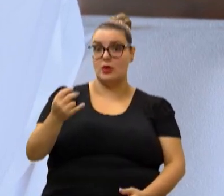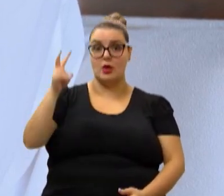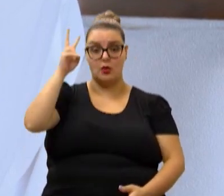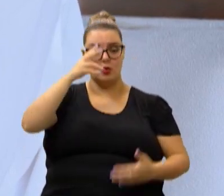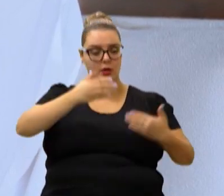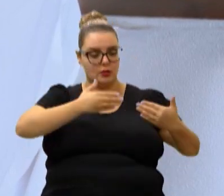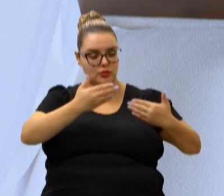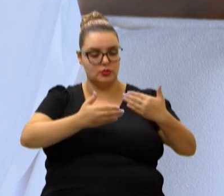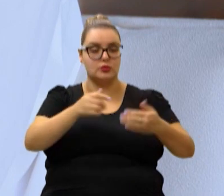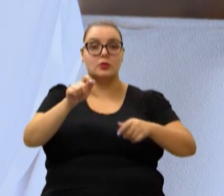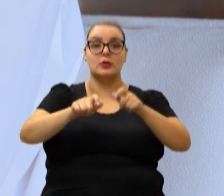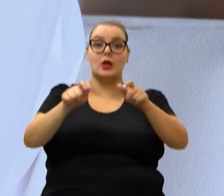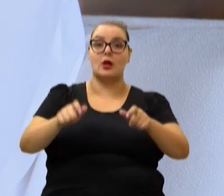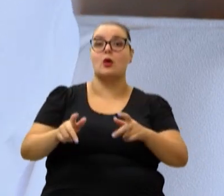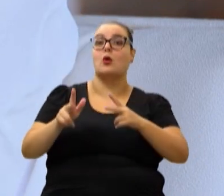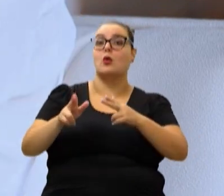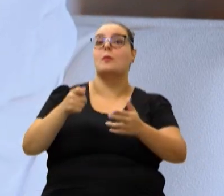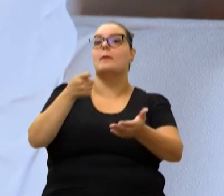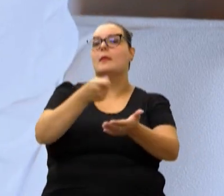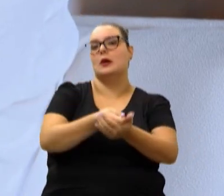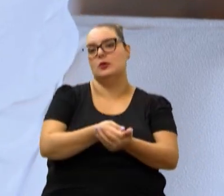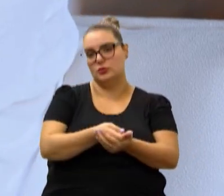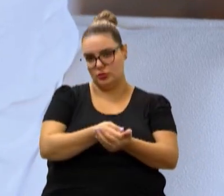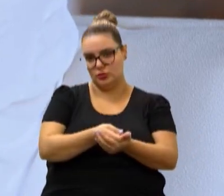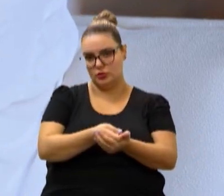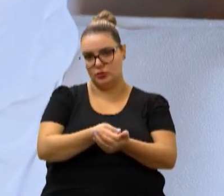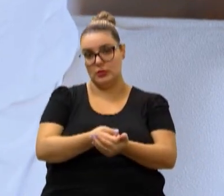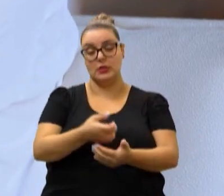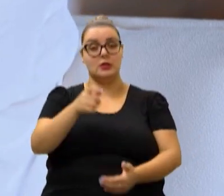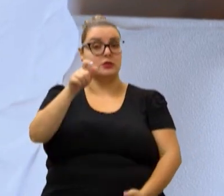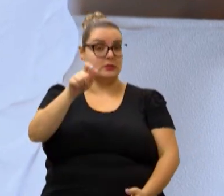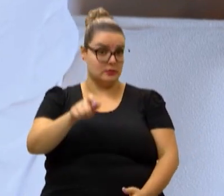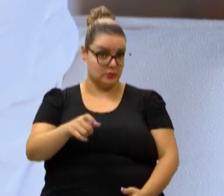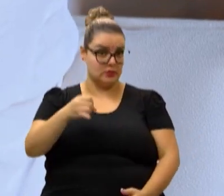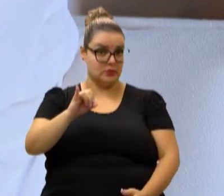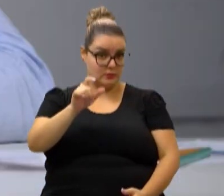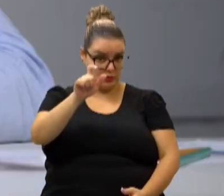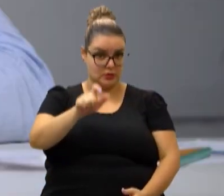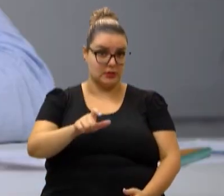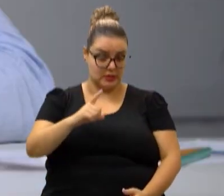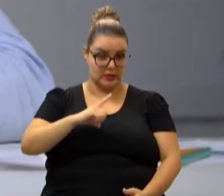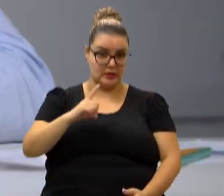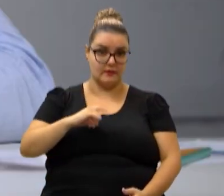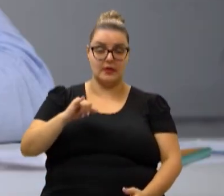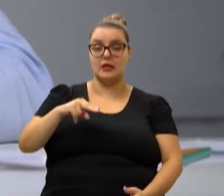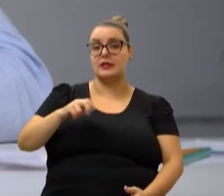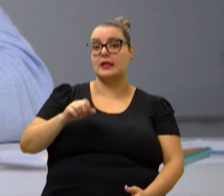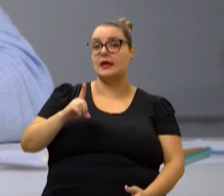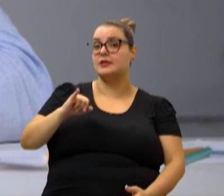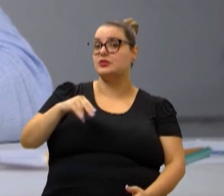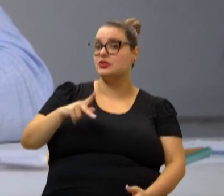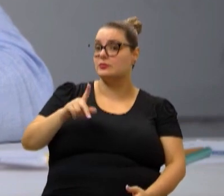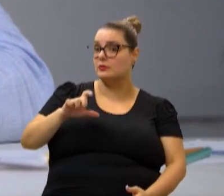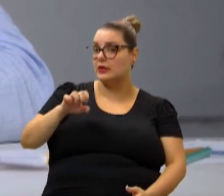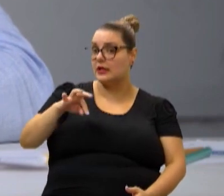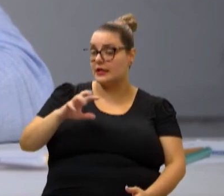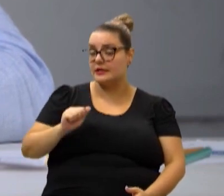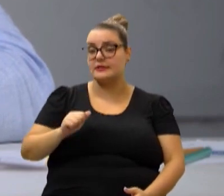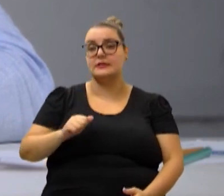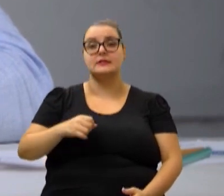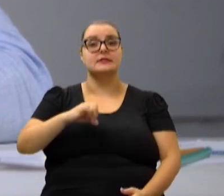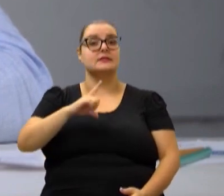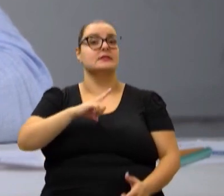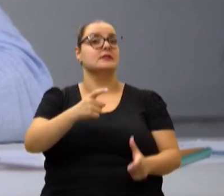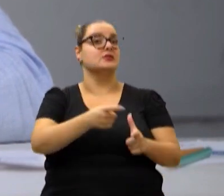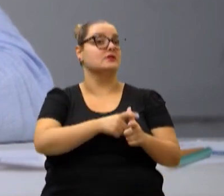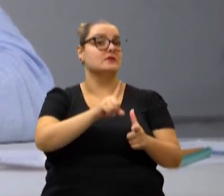importante, é o histórico da pessoa enquanto pagador. Então, se aquela pessoa já teve ou não caso de inadimplência, se tem